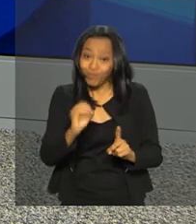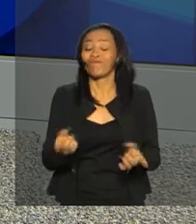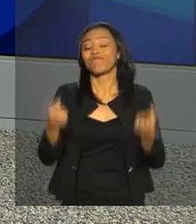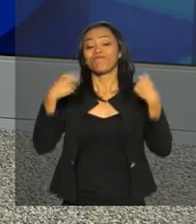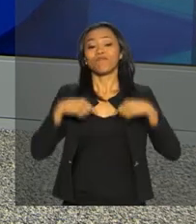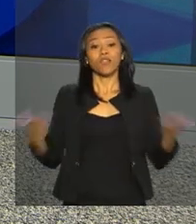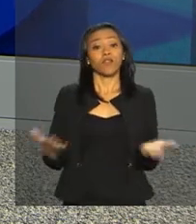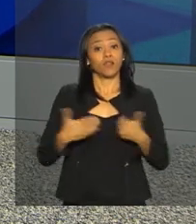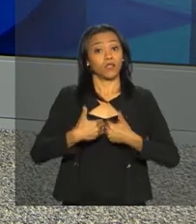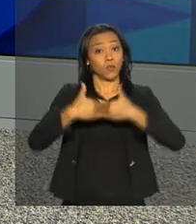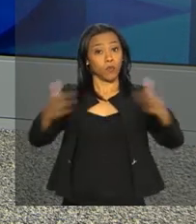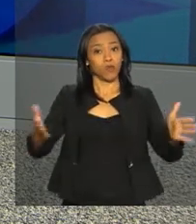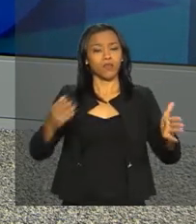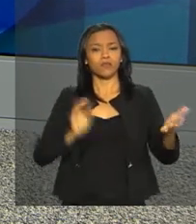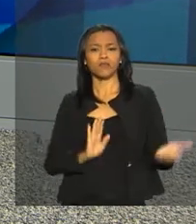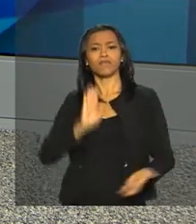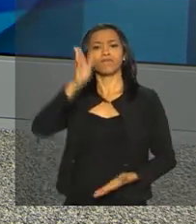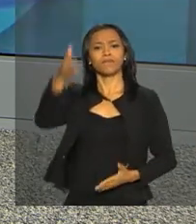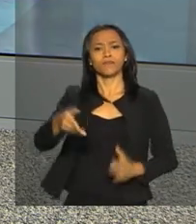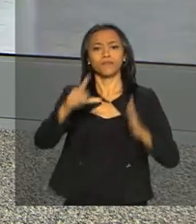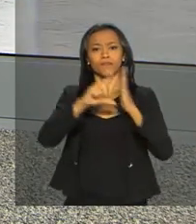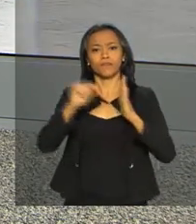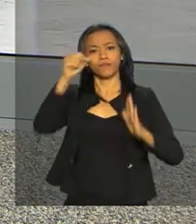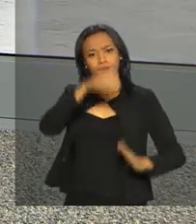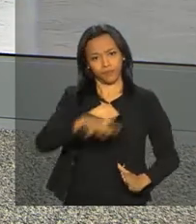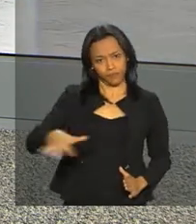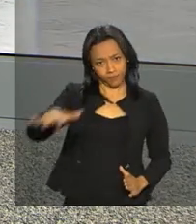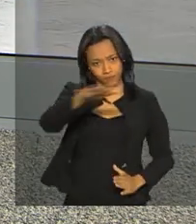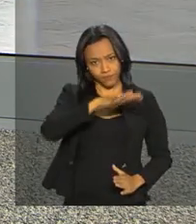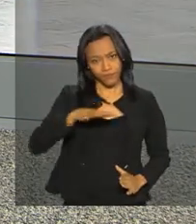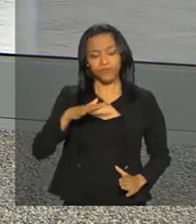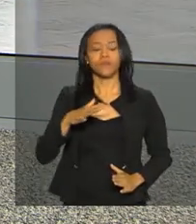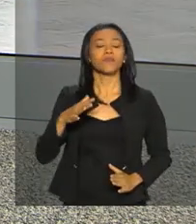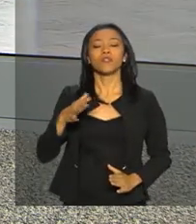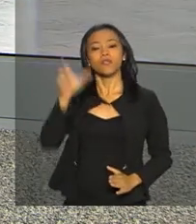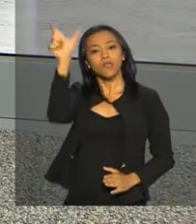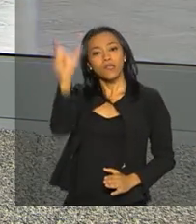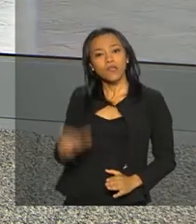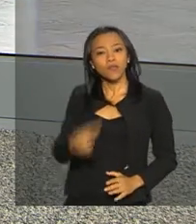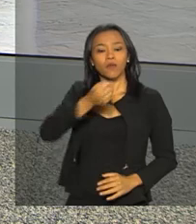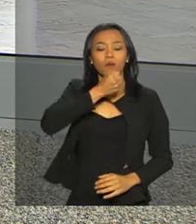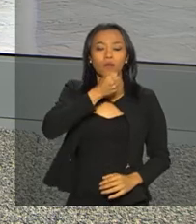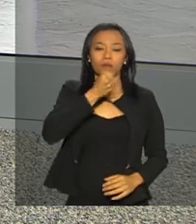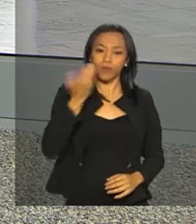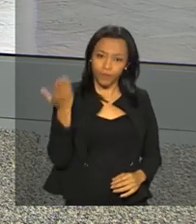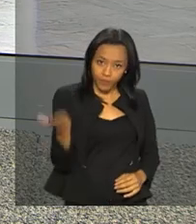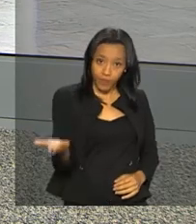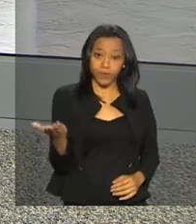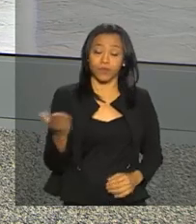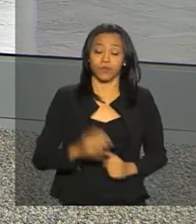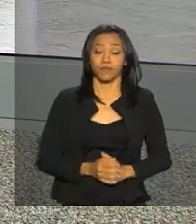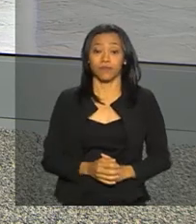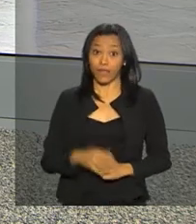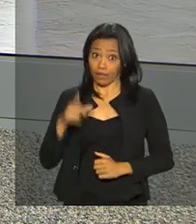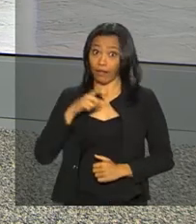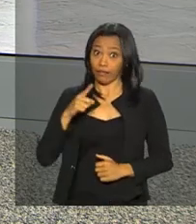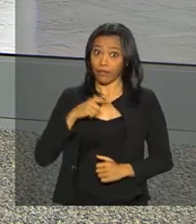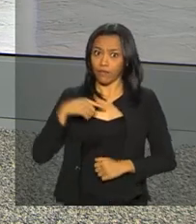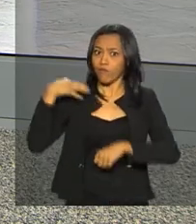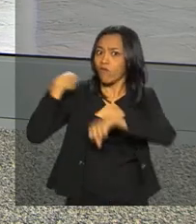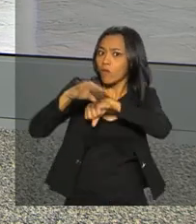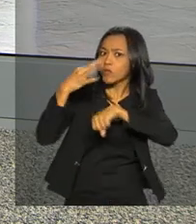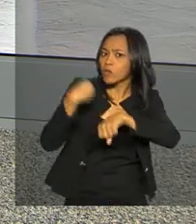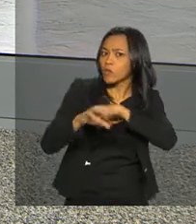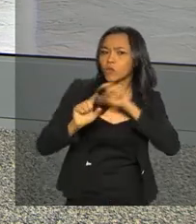começa esta edição indo direto ao Palácio do Planalto, falar ao vivo com a repórter Luciana Colares de Holanda. Ela traz